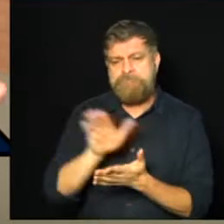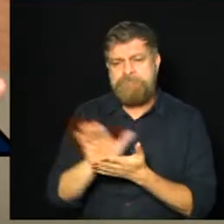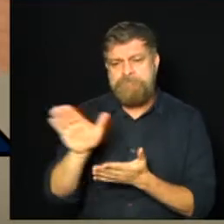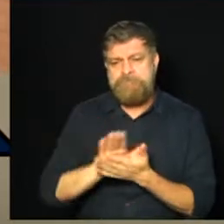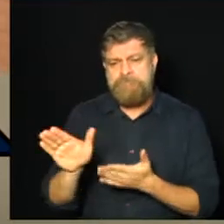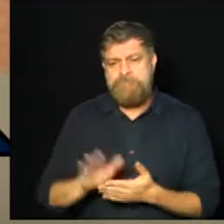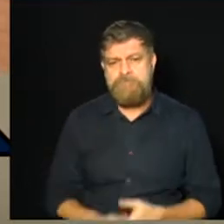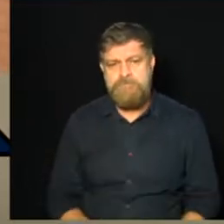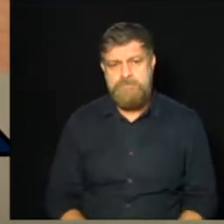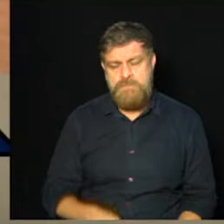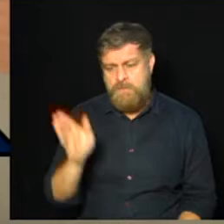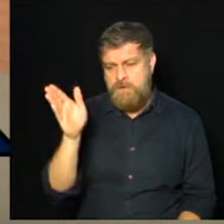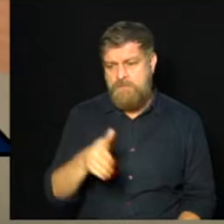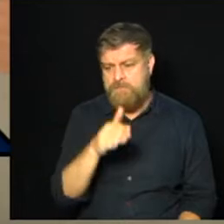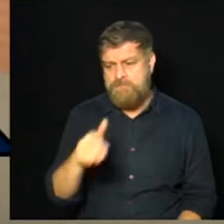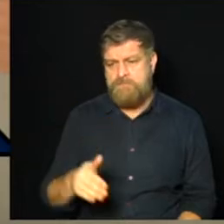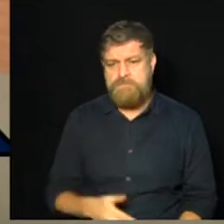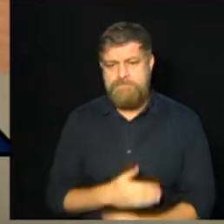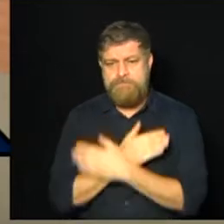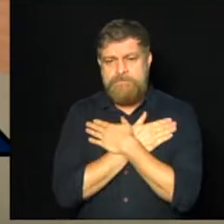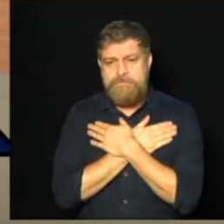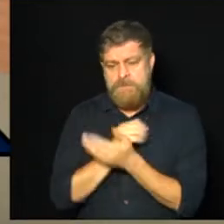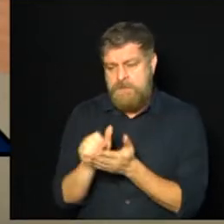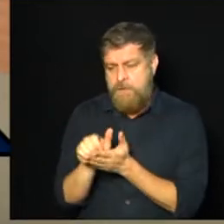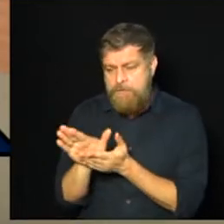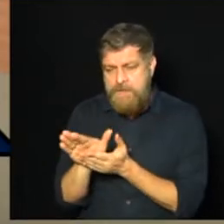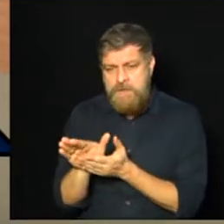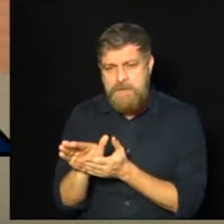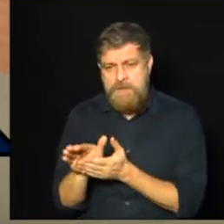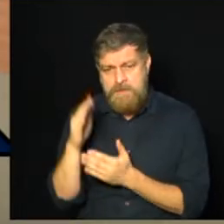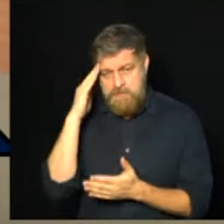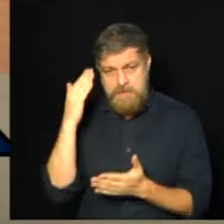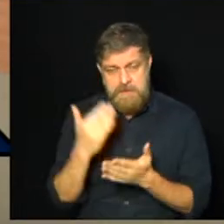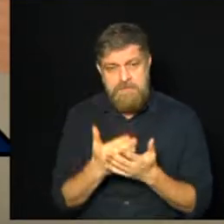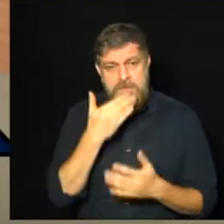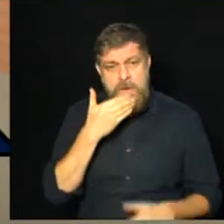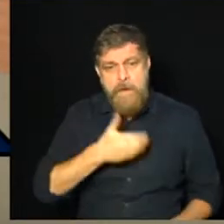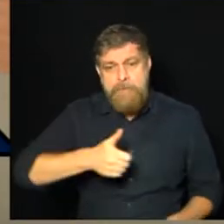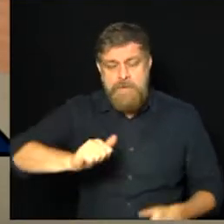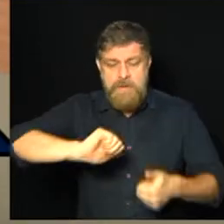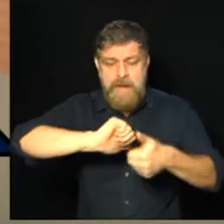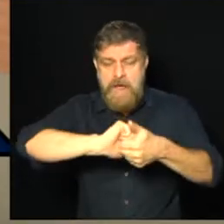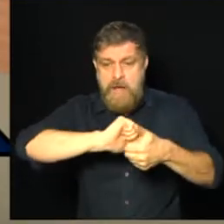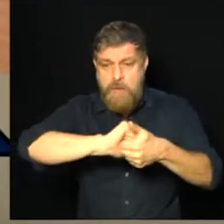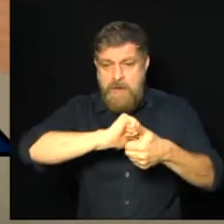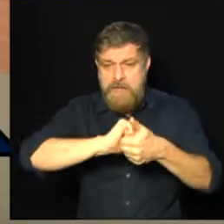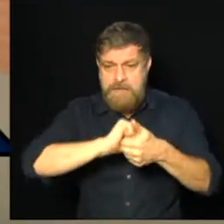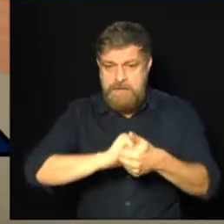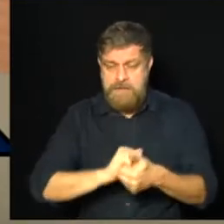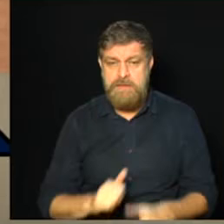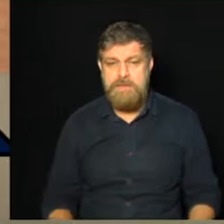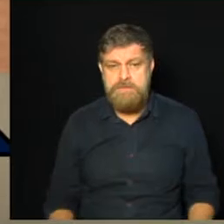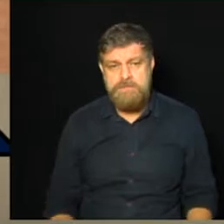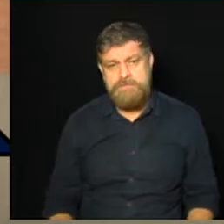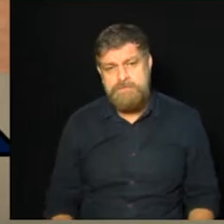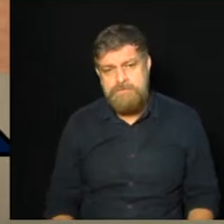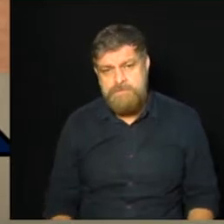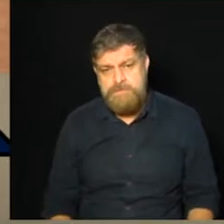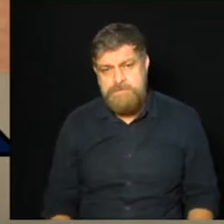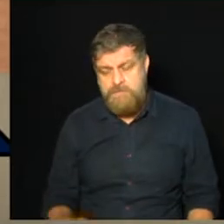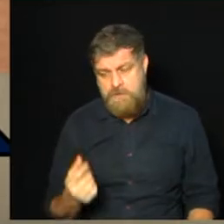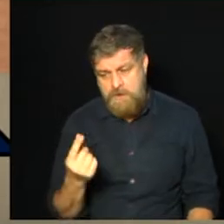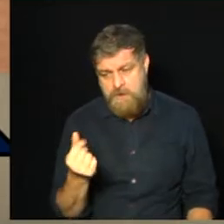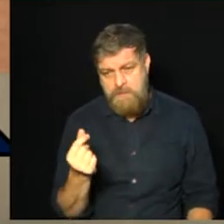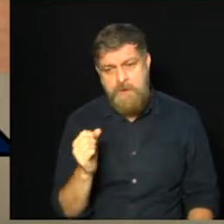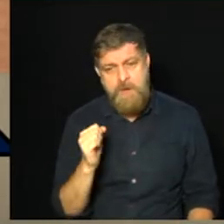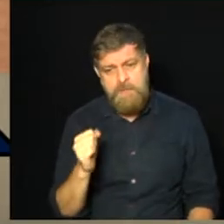rescisões trabalhistas, eu acredito que, se fosse para melhorar a qualidade da contratação dos profissionais, esse valor poderia ser